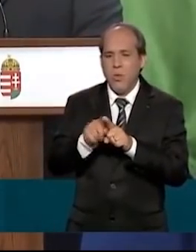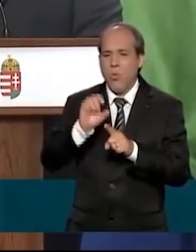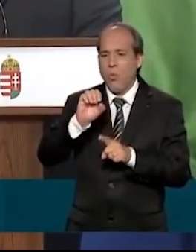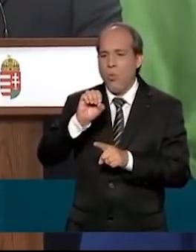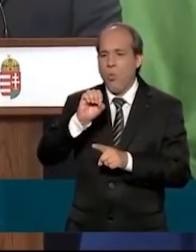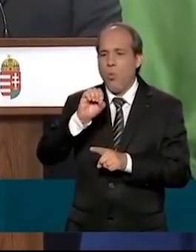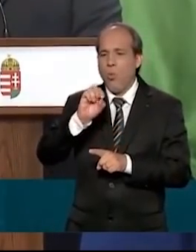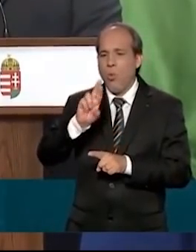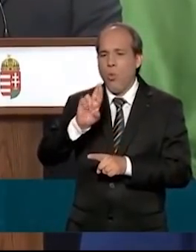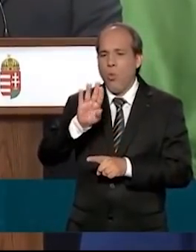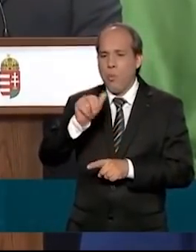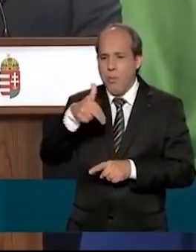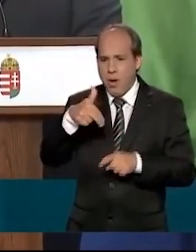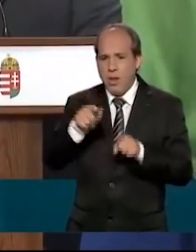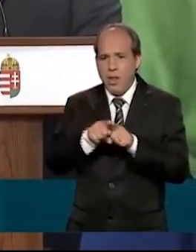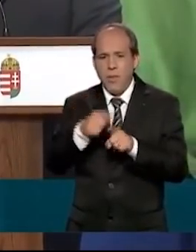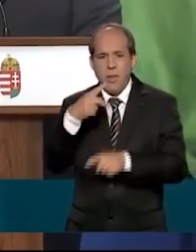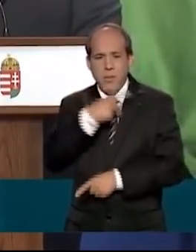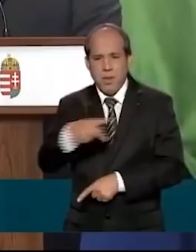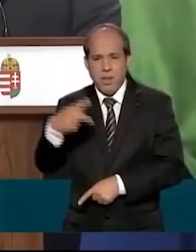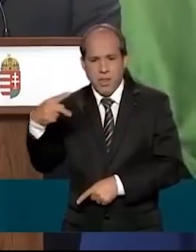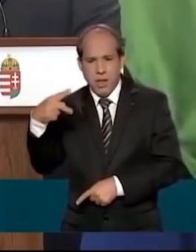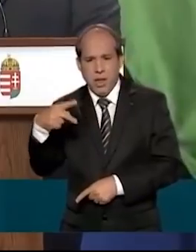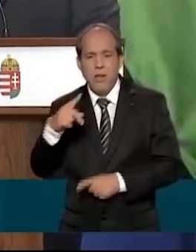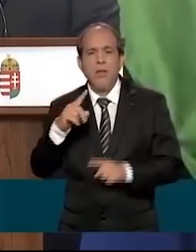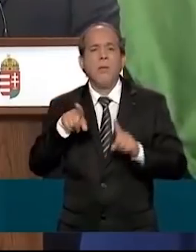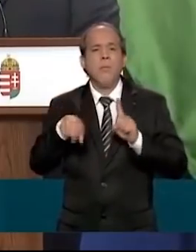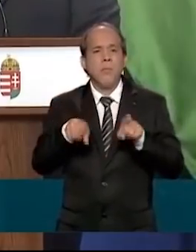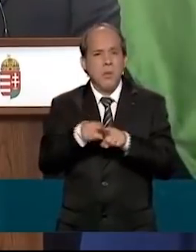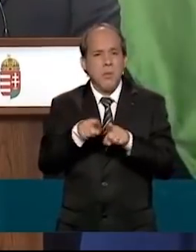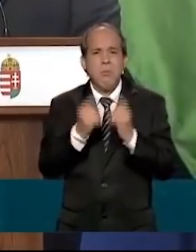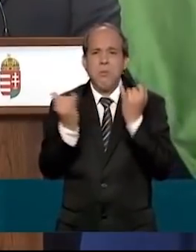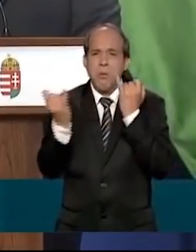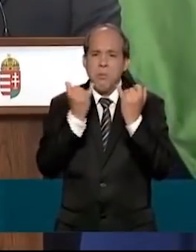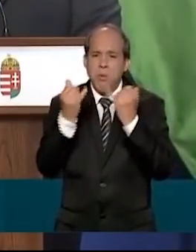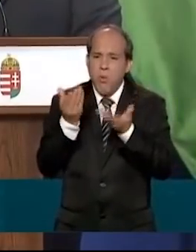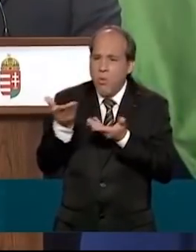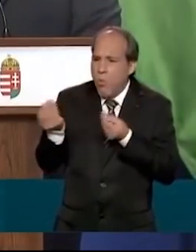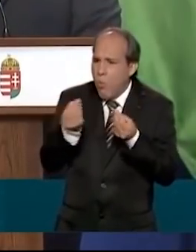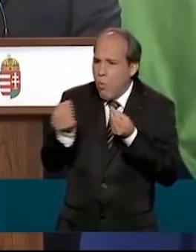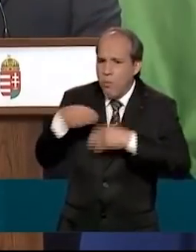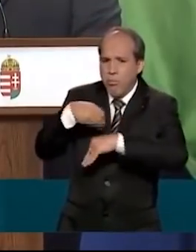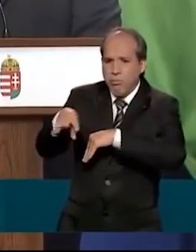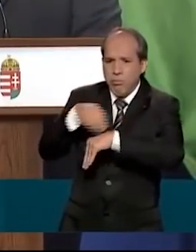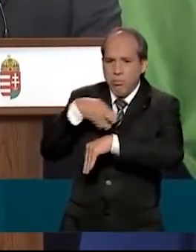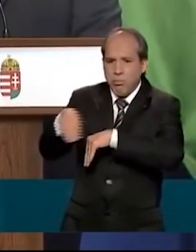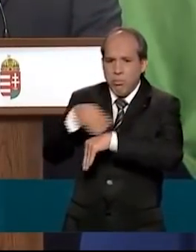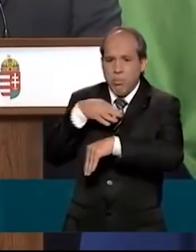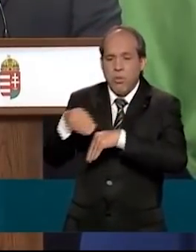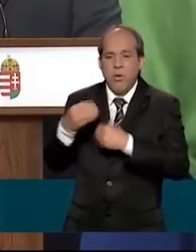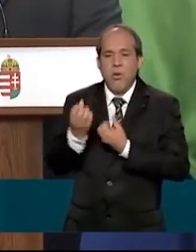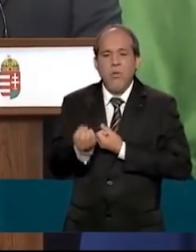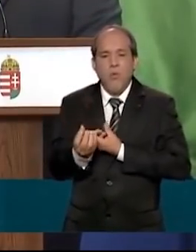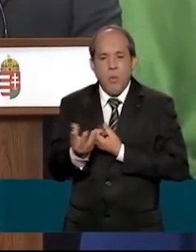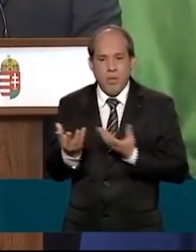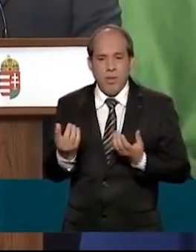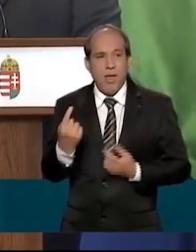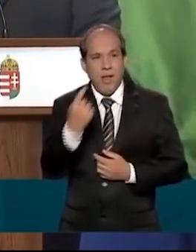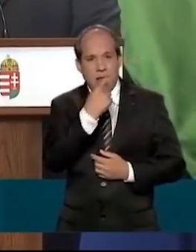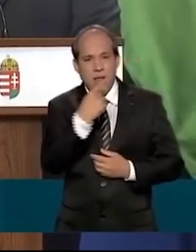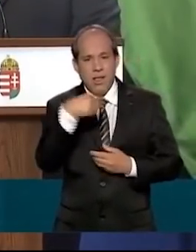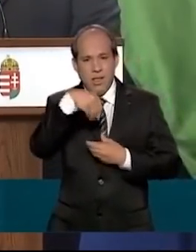e as trocas de informações prosseguiram e nós temos do Brasil em torno de cem mil